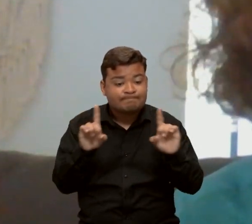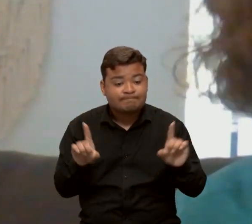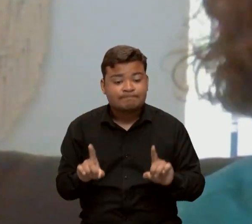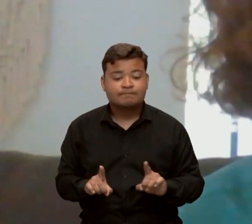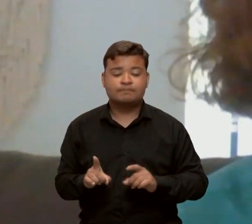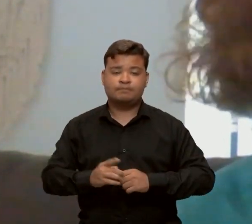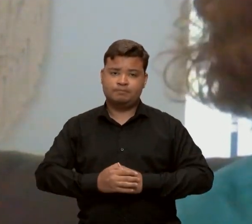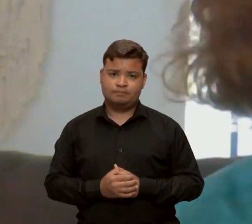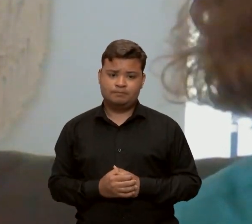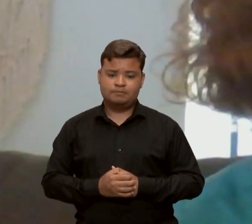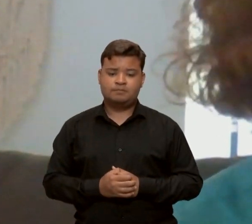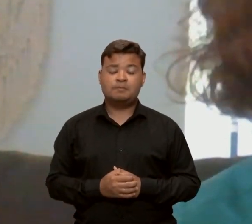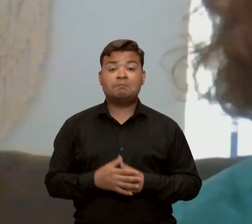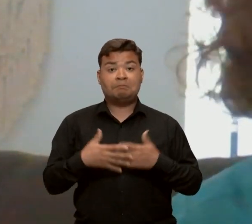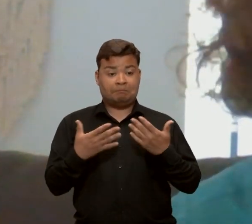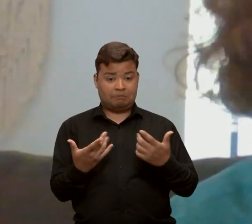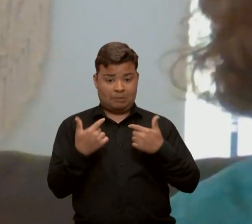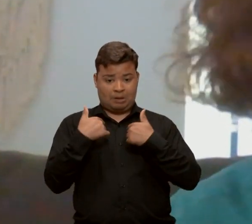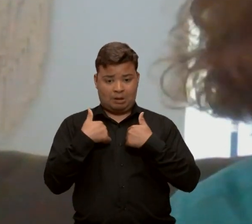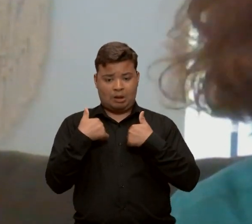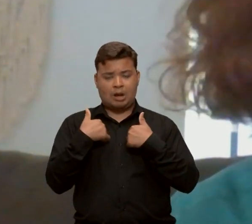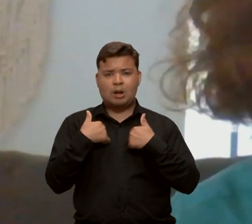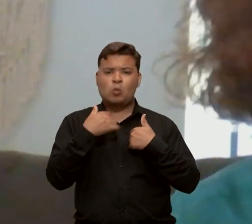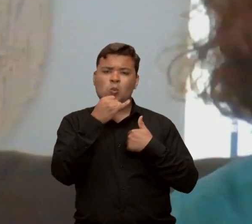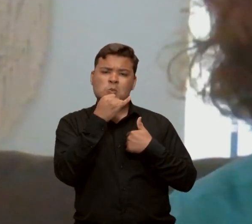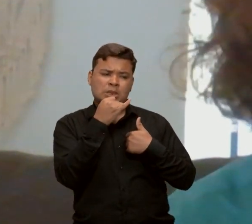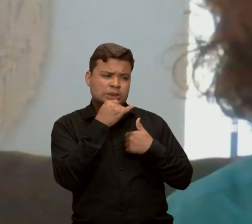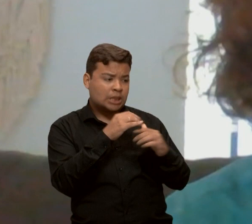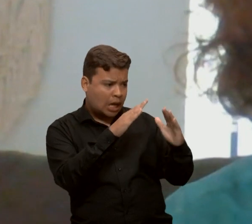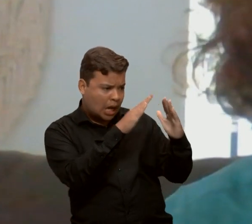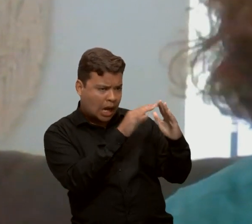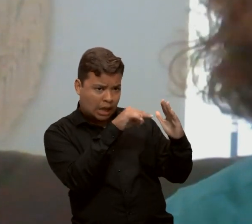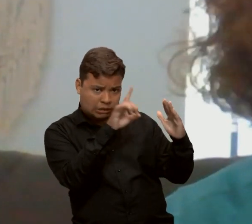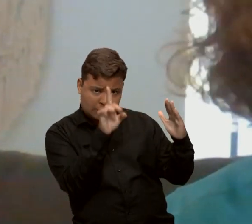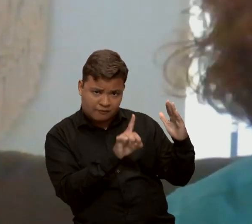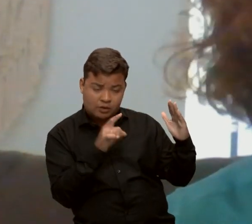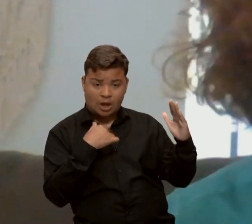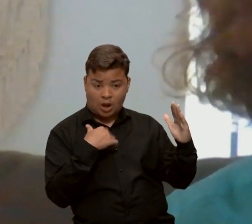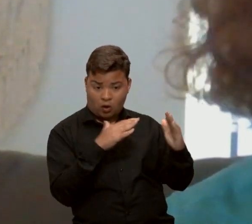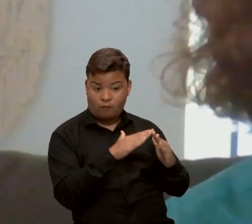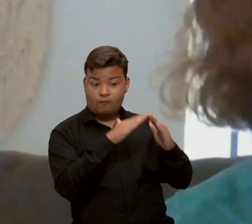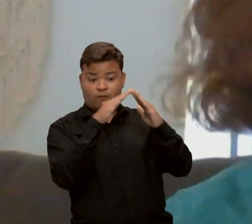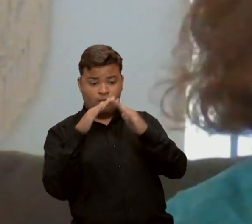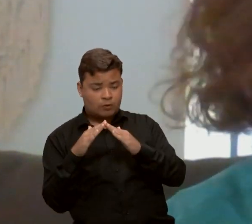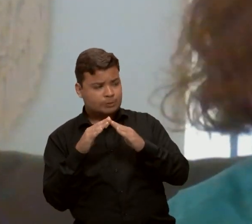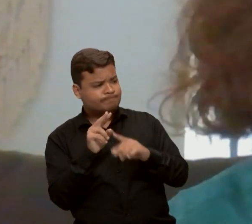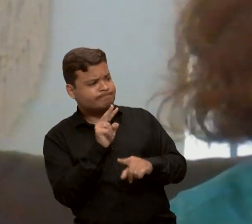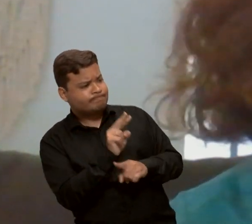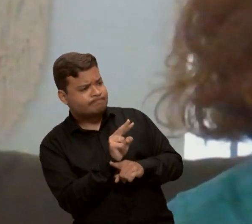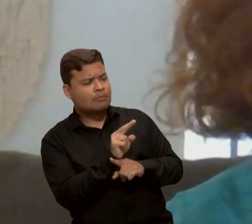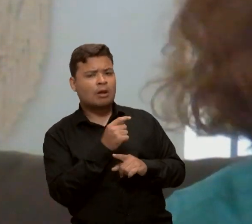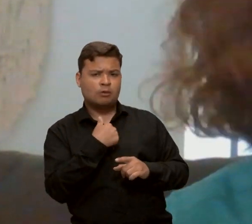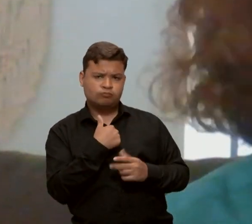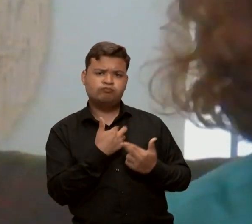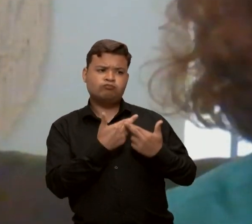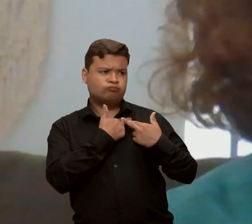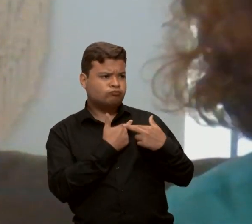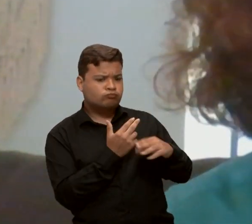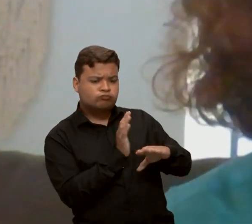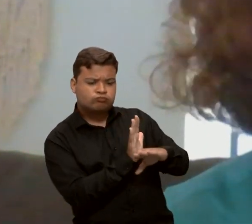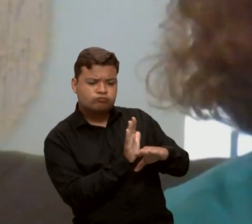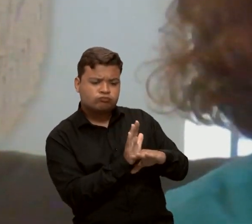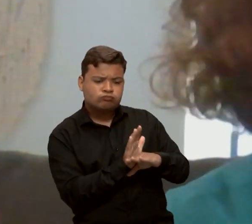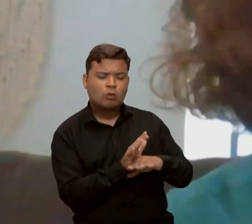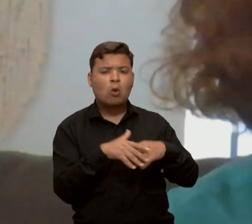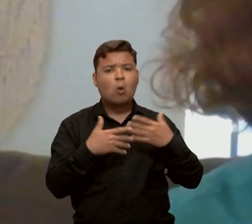Então, é meu dever enquanto vizinha, enquanto estando na mesma cidade,